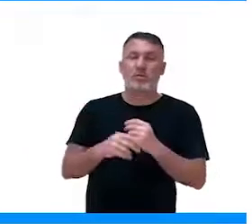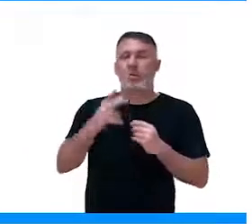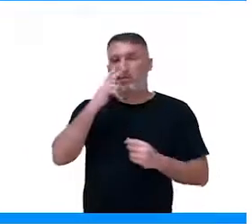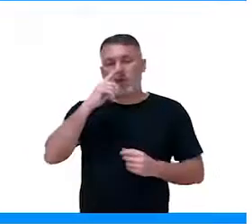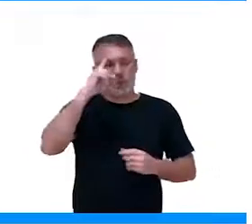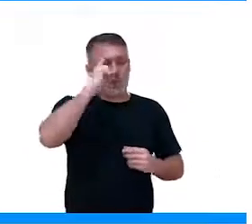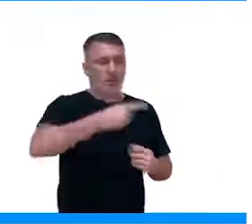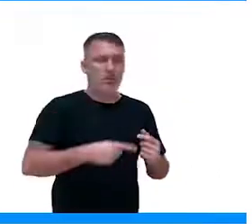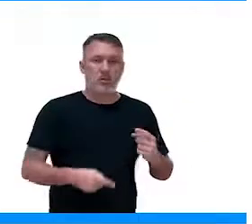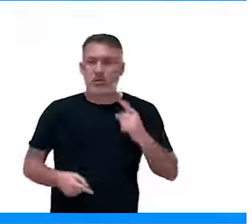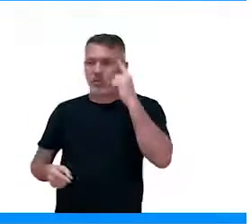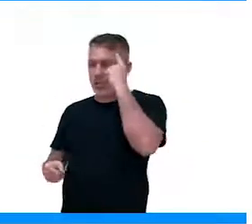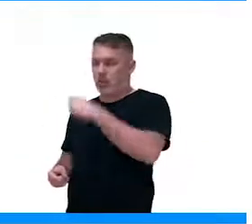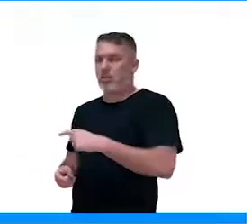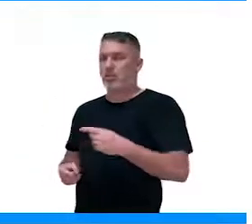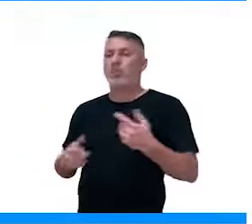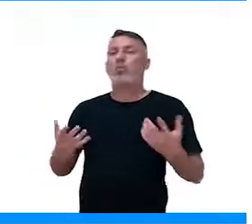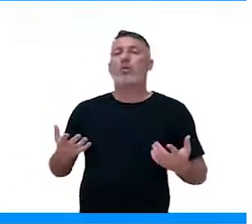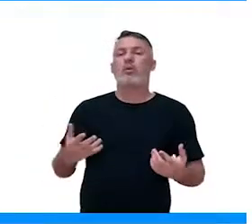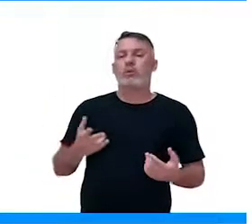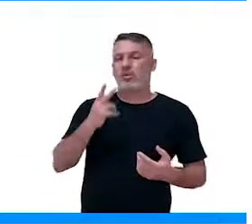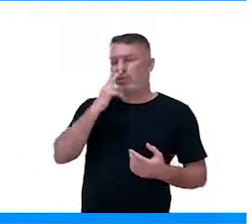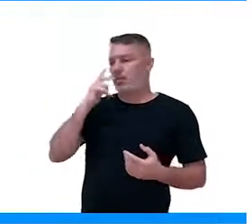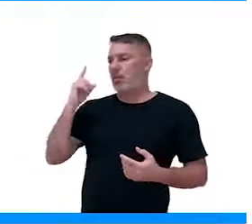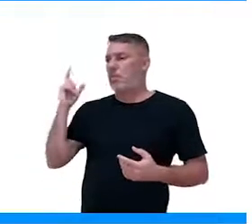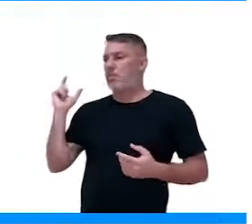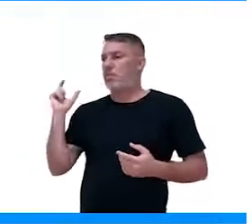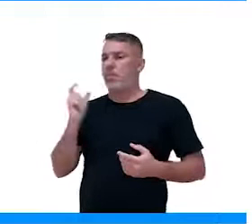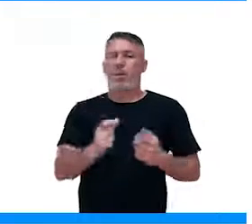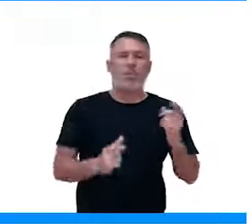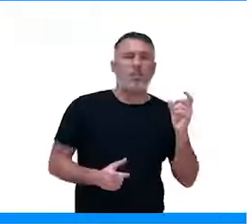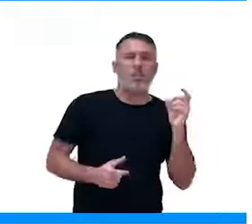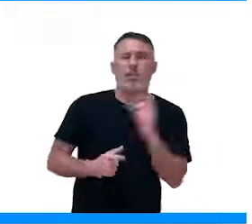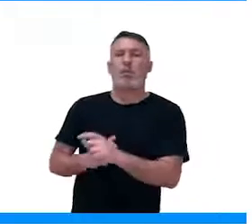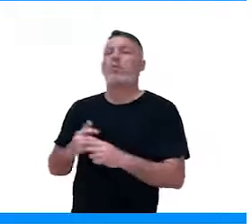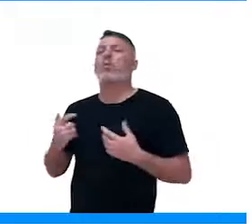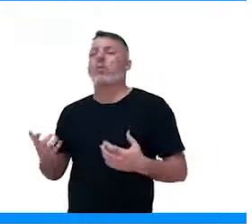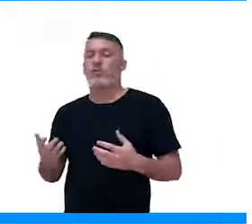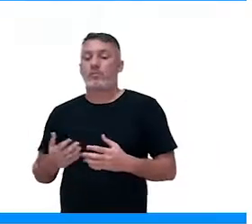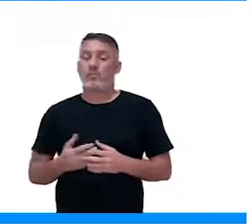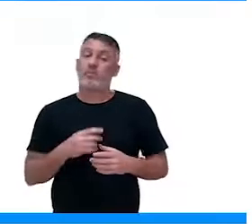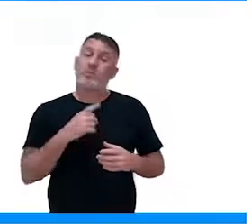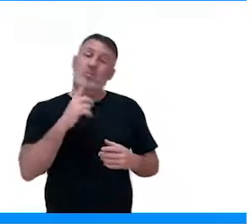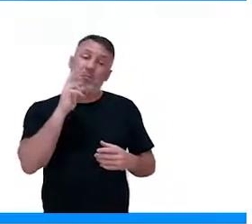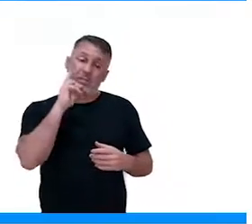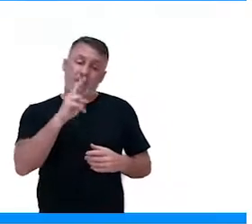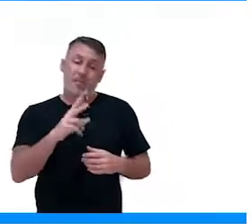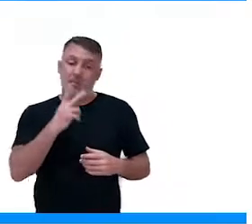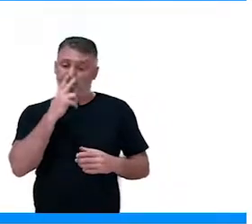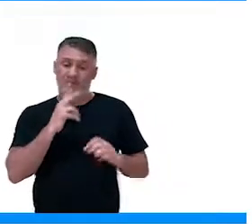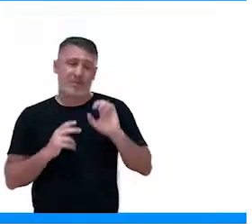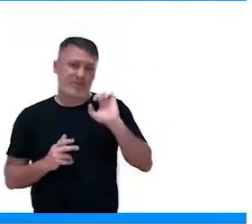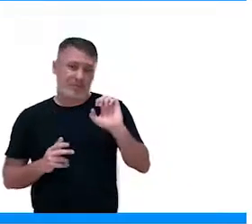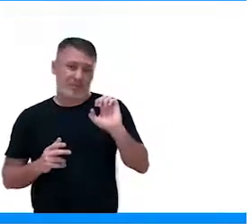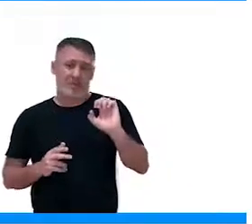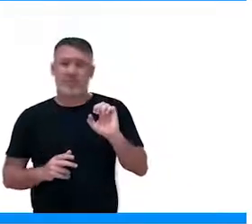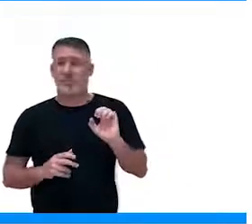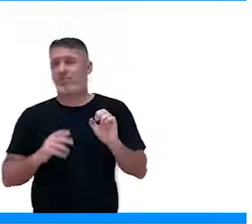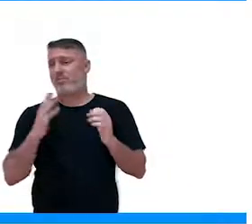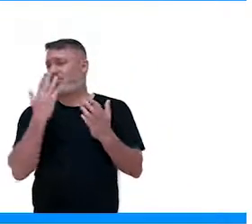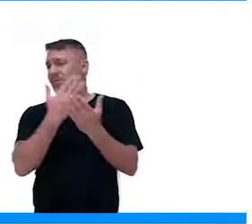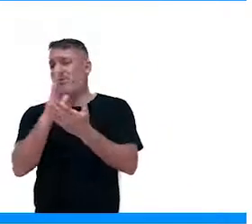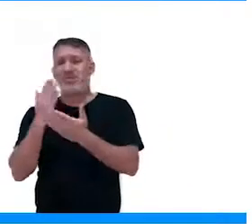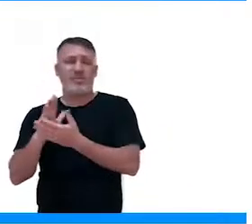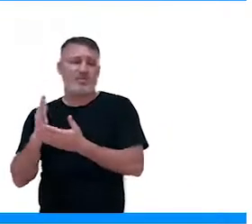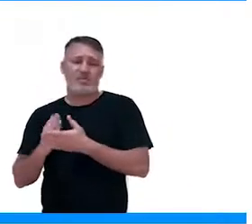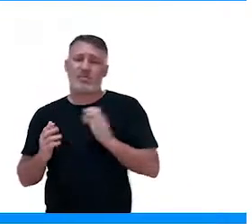estabelecer a hierarquia entre eles. Vocês podem já, gente, ir pelo critério de exclusão. Não tem nada a